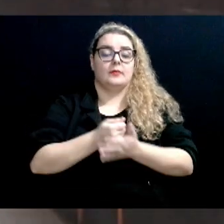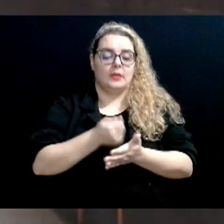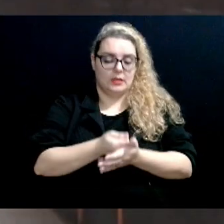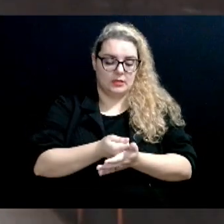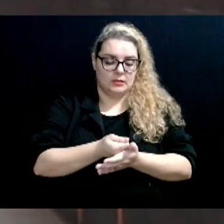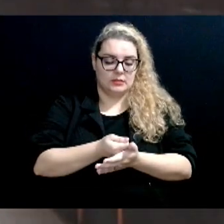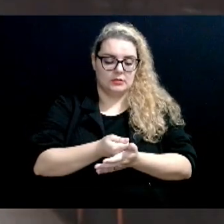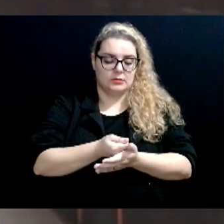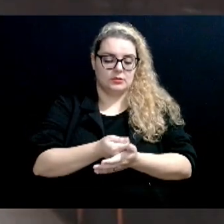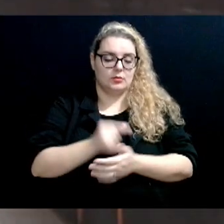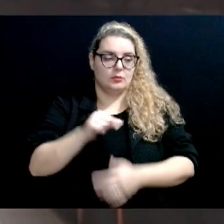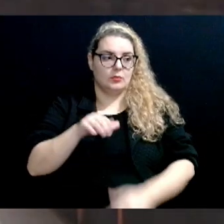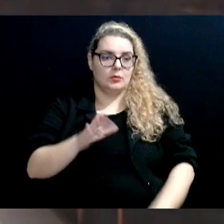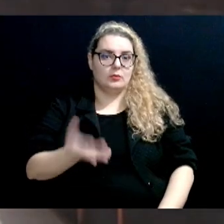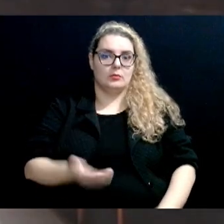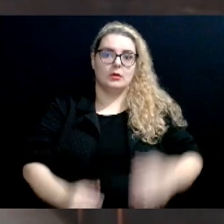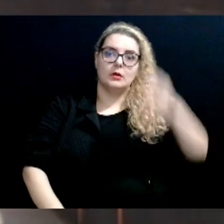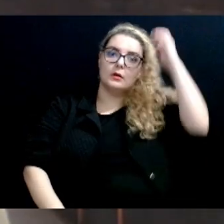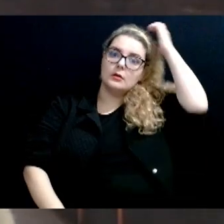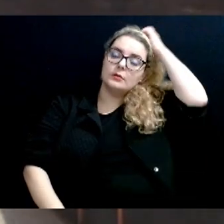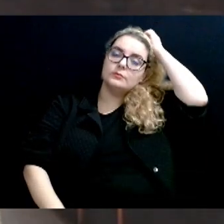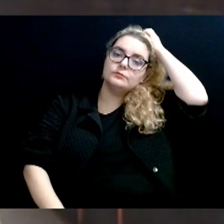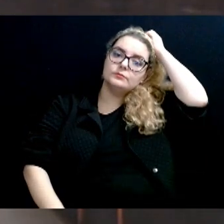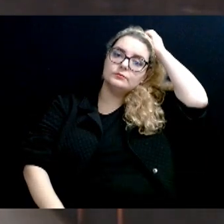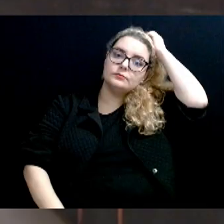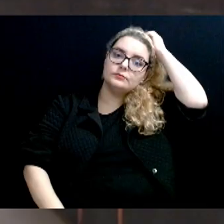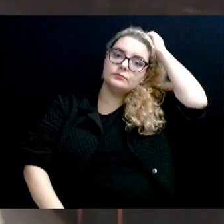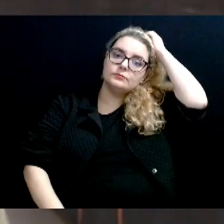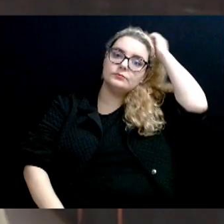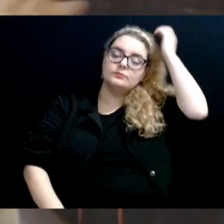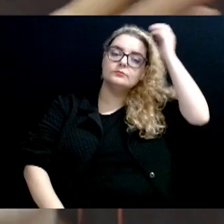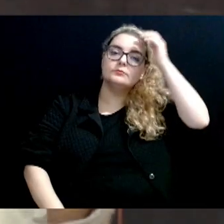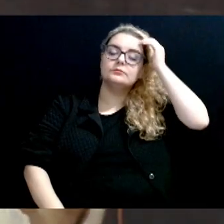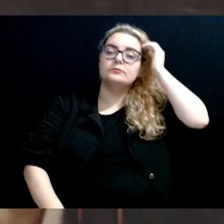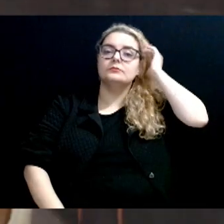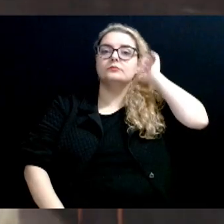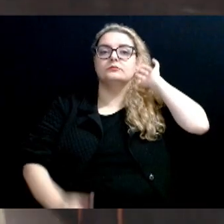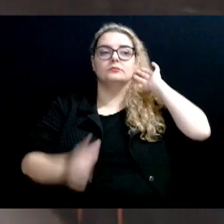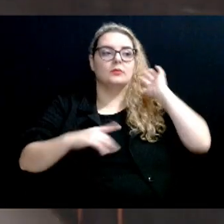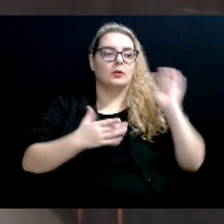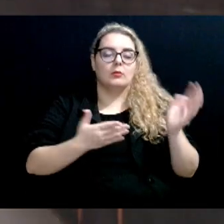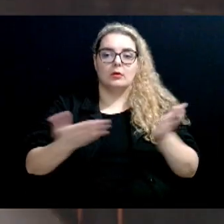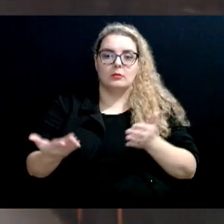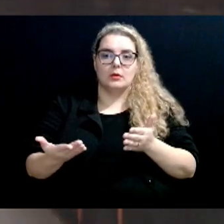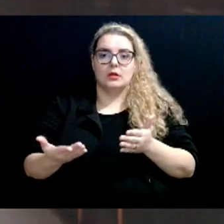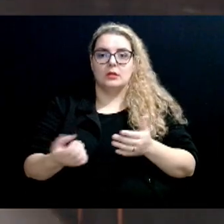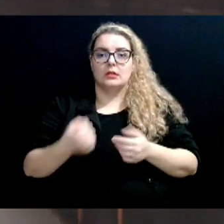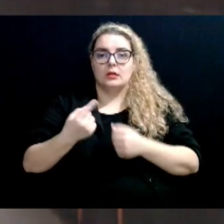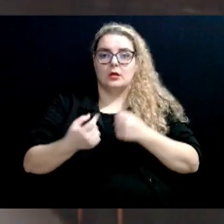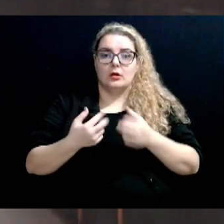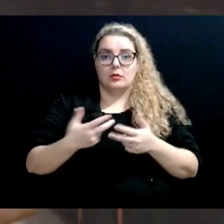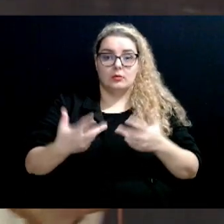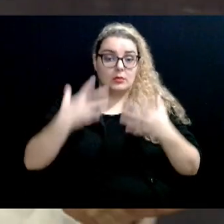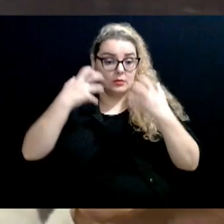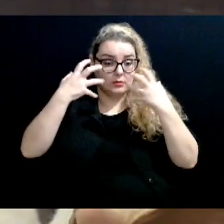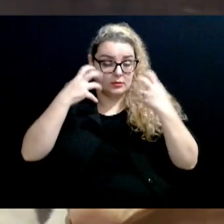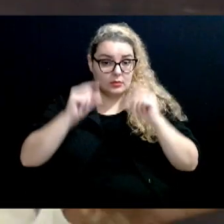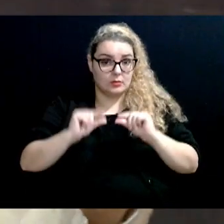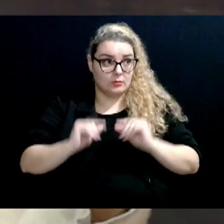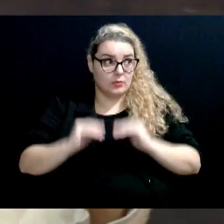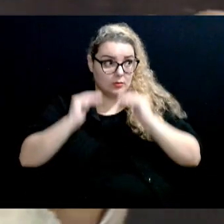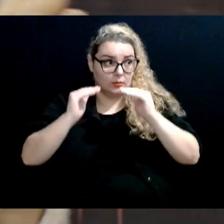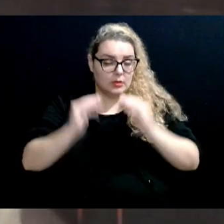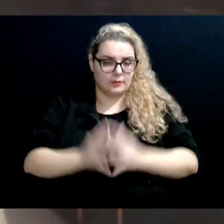pessoa vá, ou tem uma apresentação, ou né, tem uma situação de estresse um pouco maior, mas seria